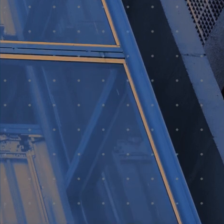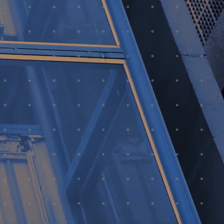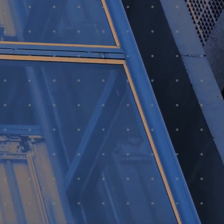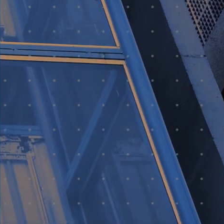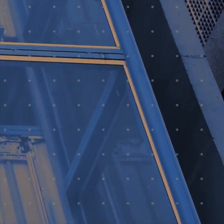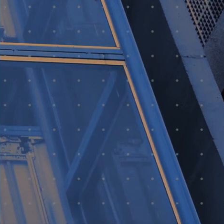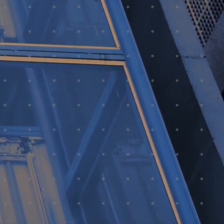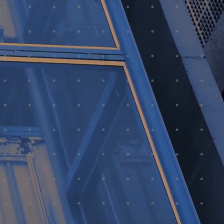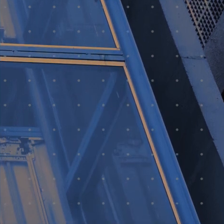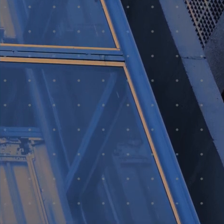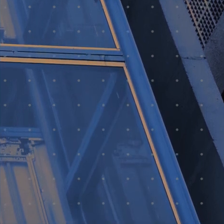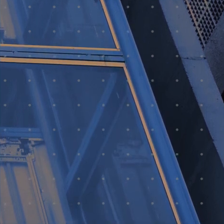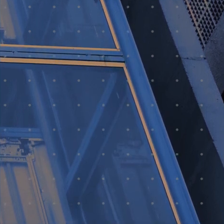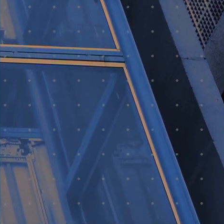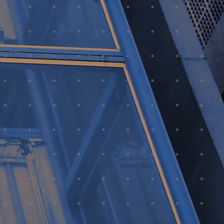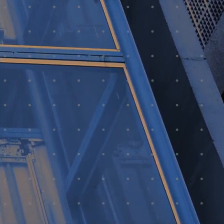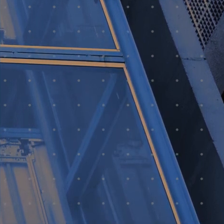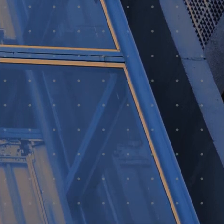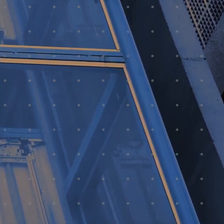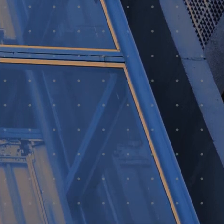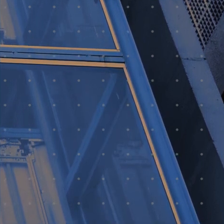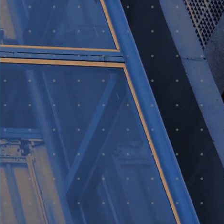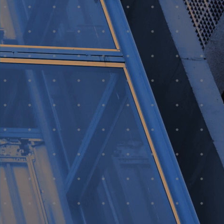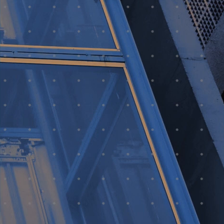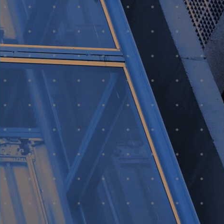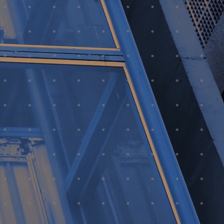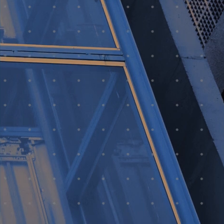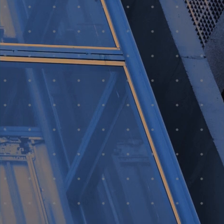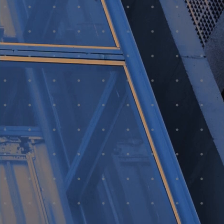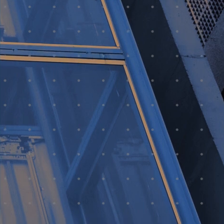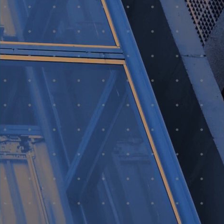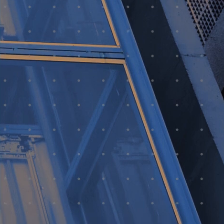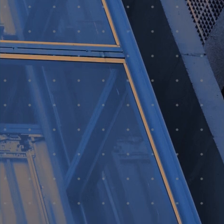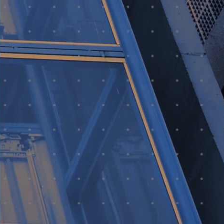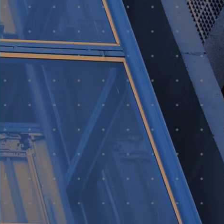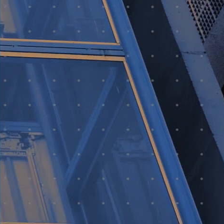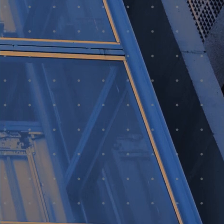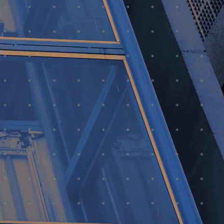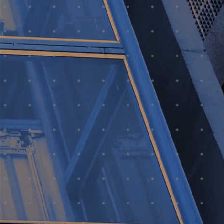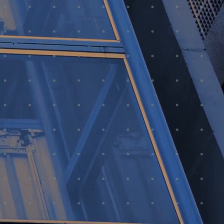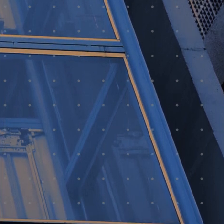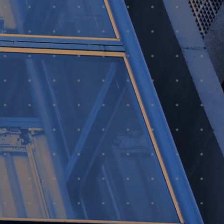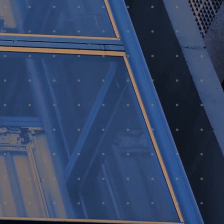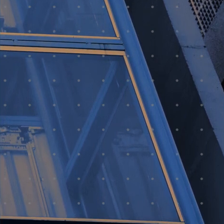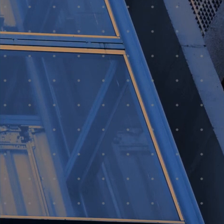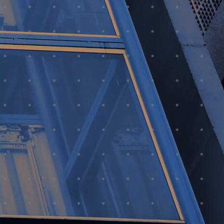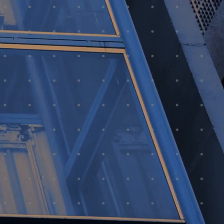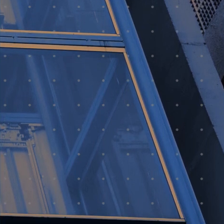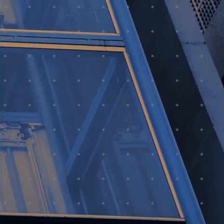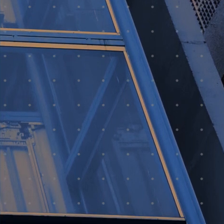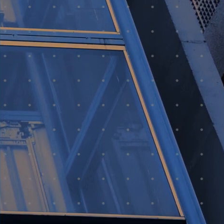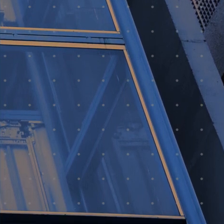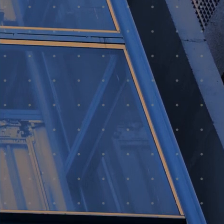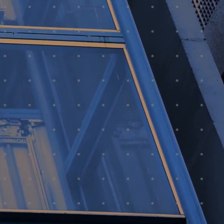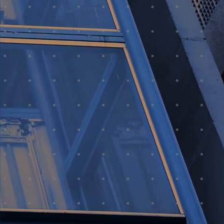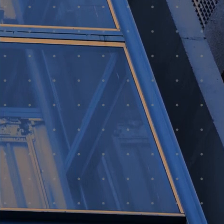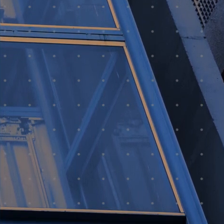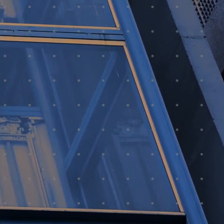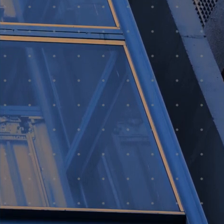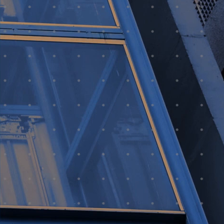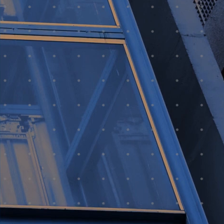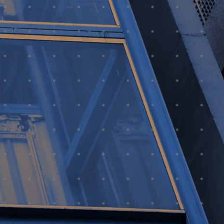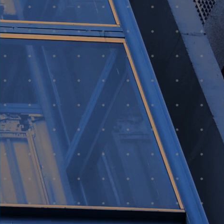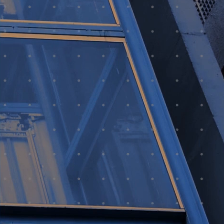de obras, assistente administrativo, assistente de vendas, auxiliar administrativo, auxiliar contábil,